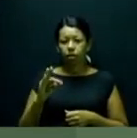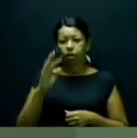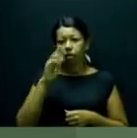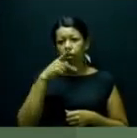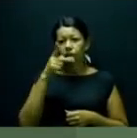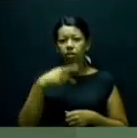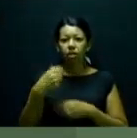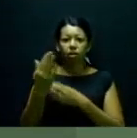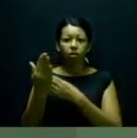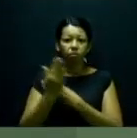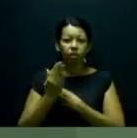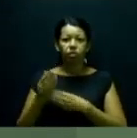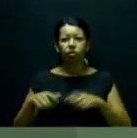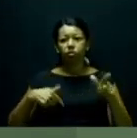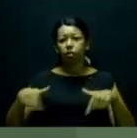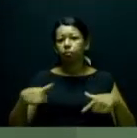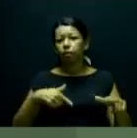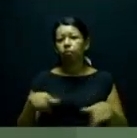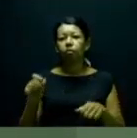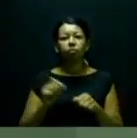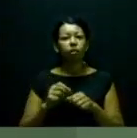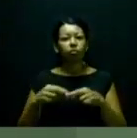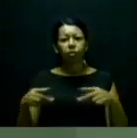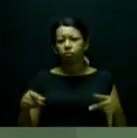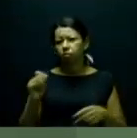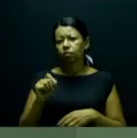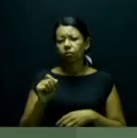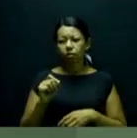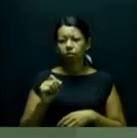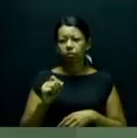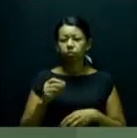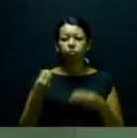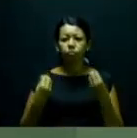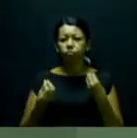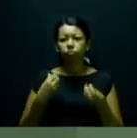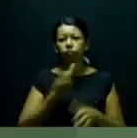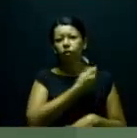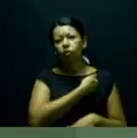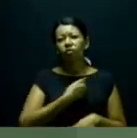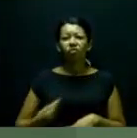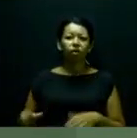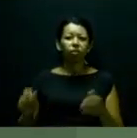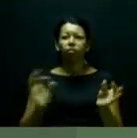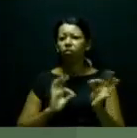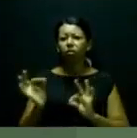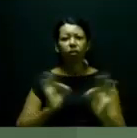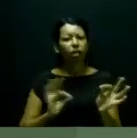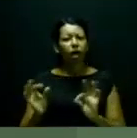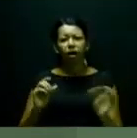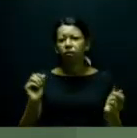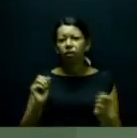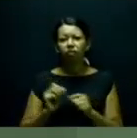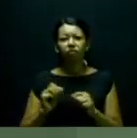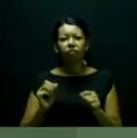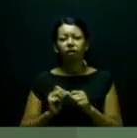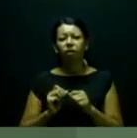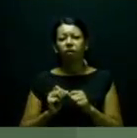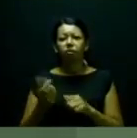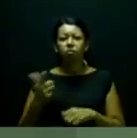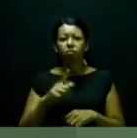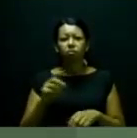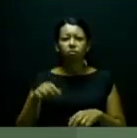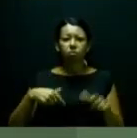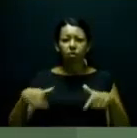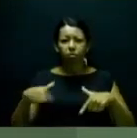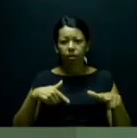dizia que defendia os trabalhadores, faça isso aqui. O governo nem se movimenta. Você não vê onde os